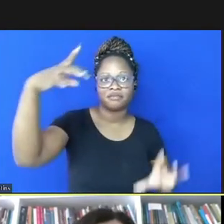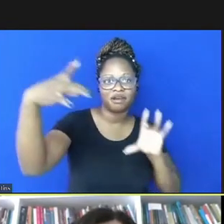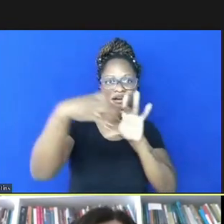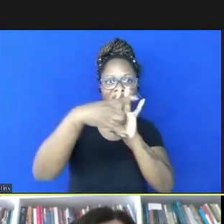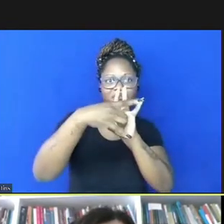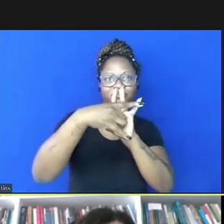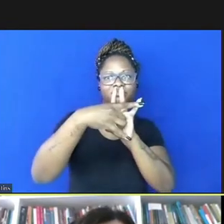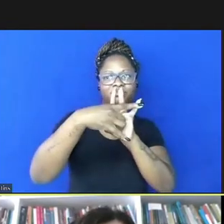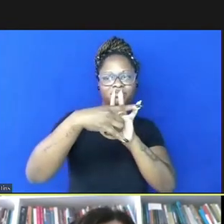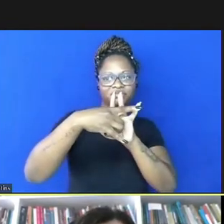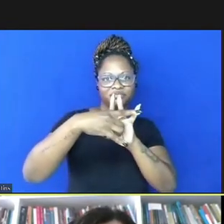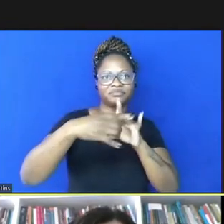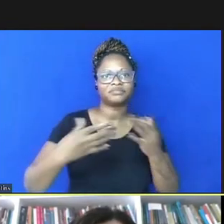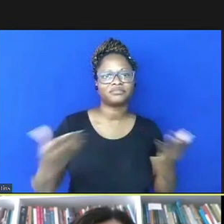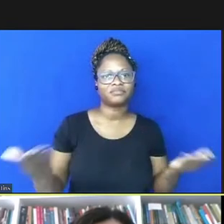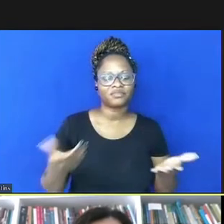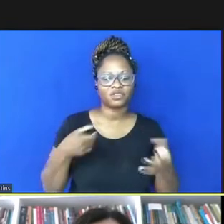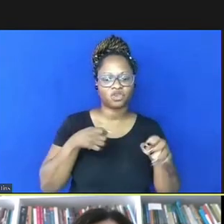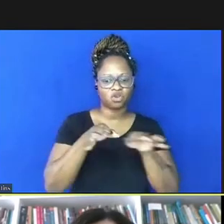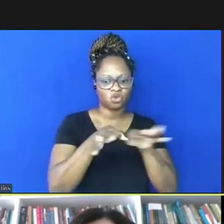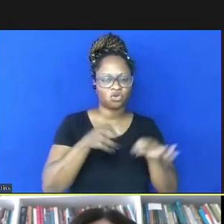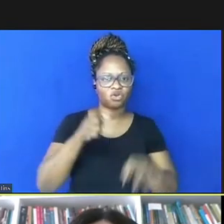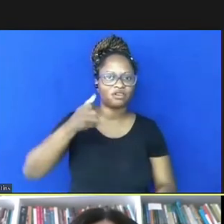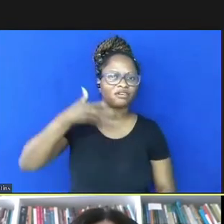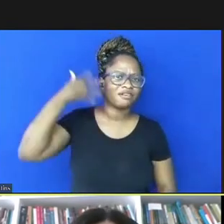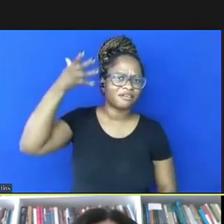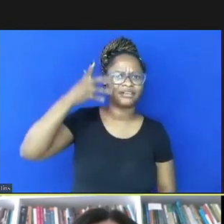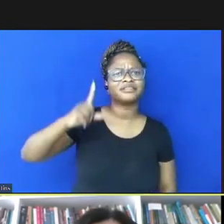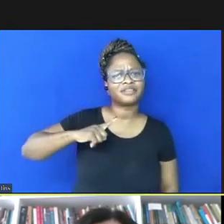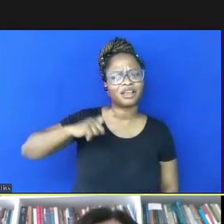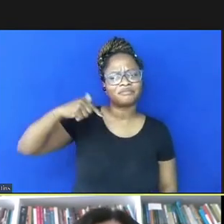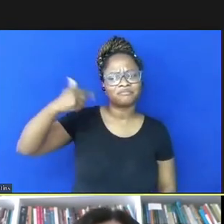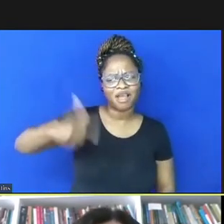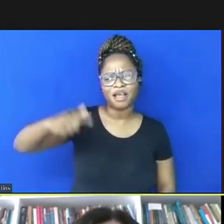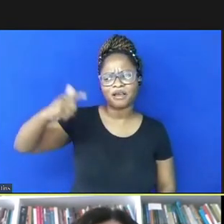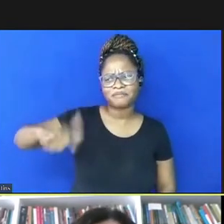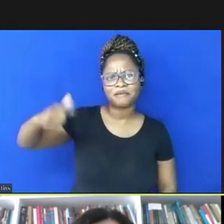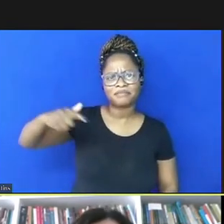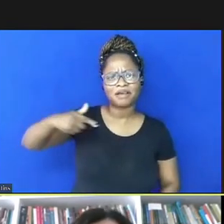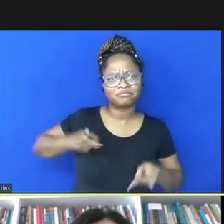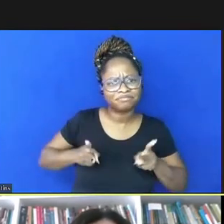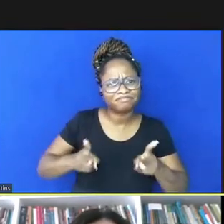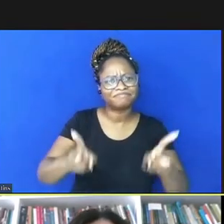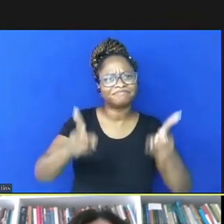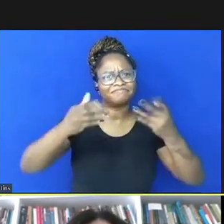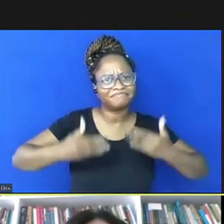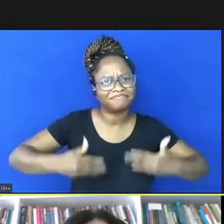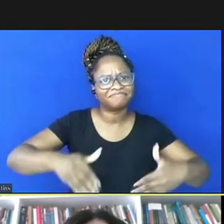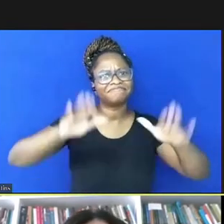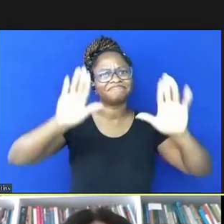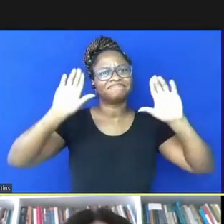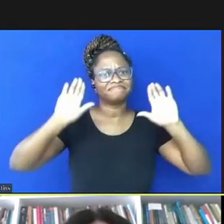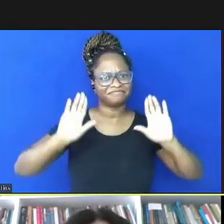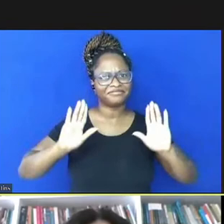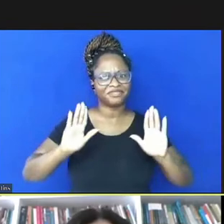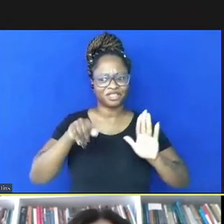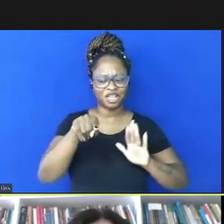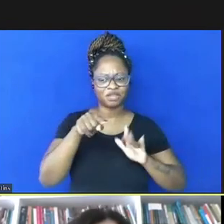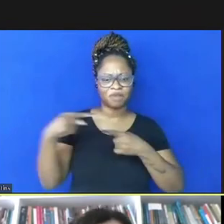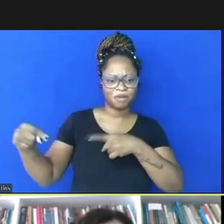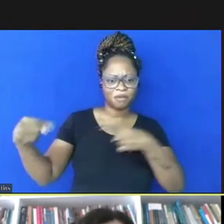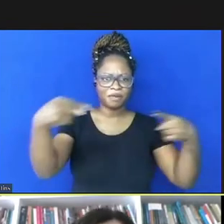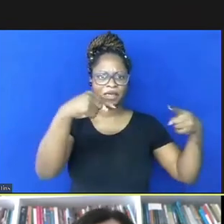Por organizarem esse evento, né? E teremos os próximos aí para dar continuidade a esse debate